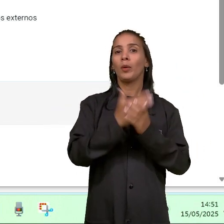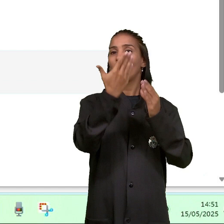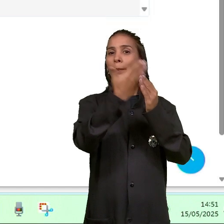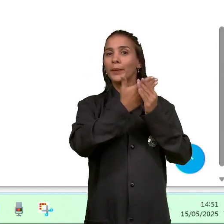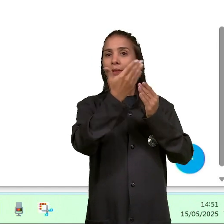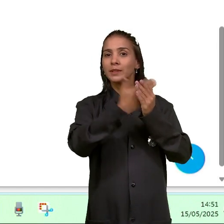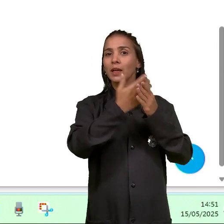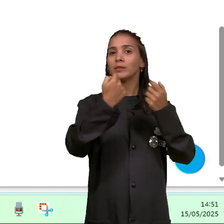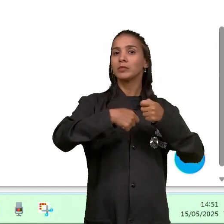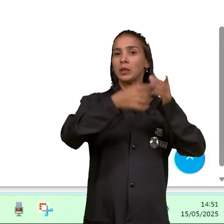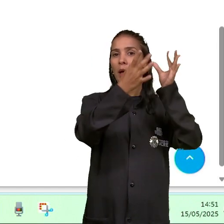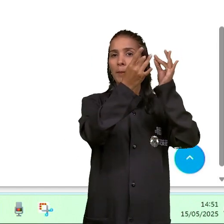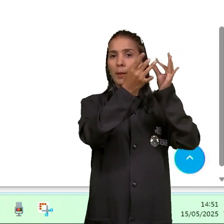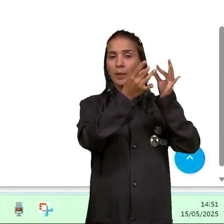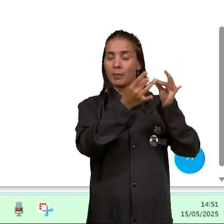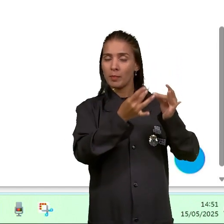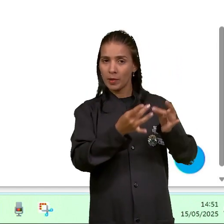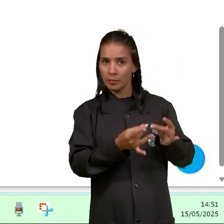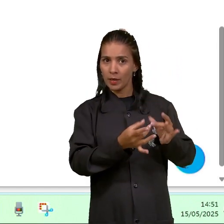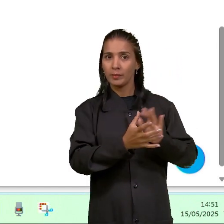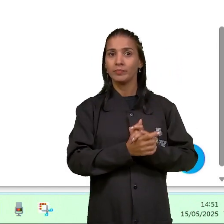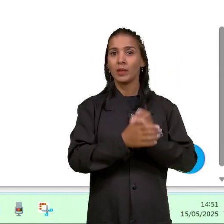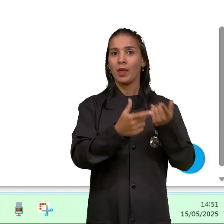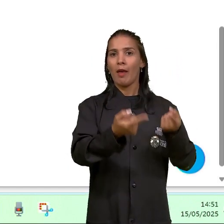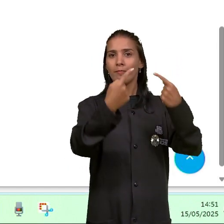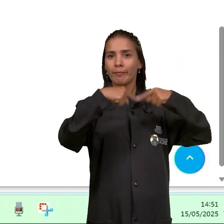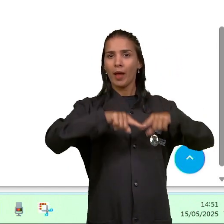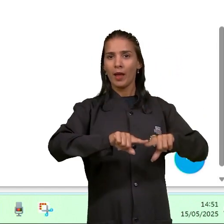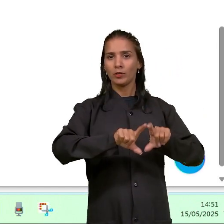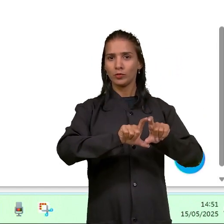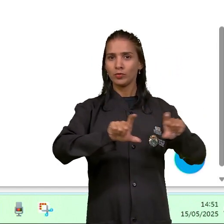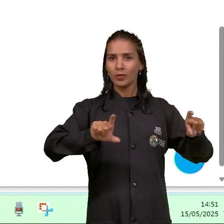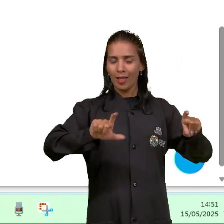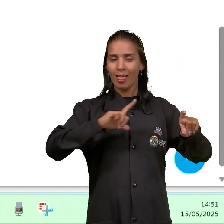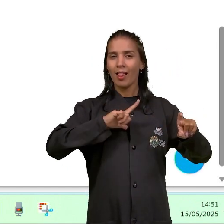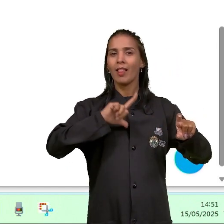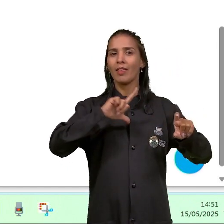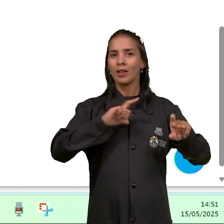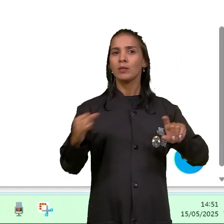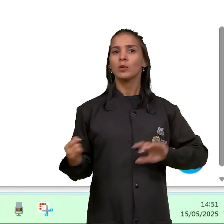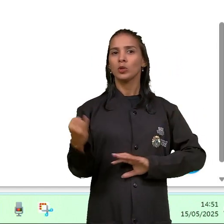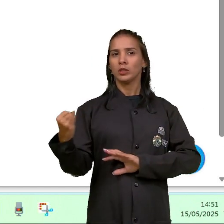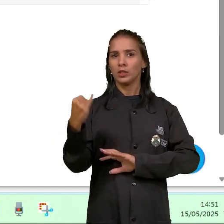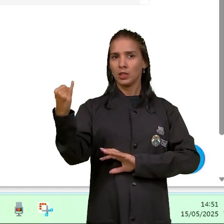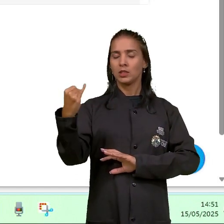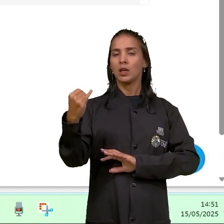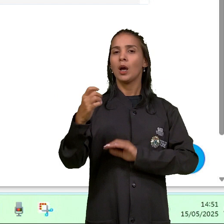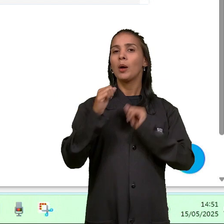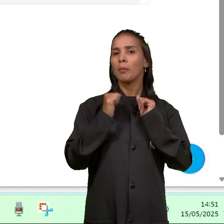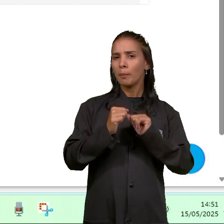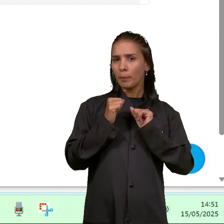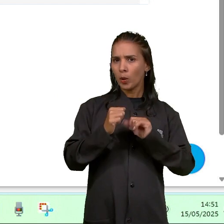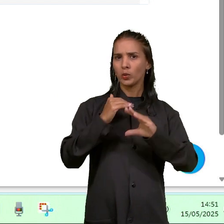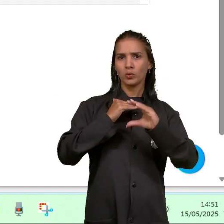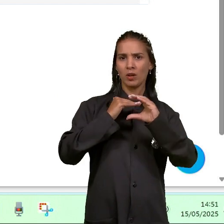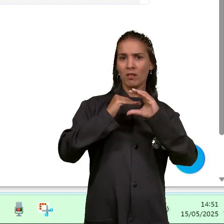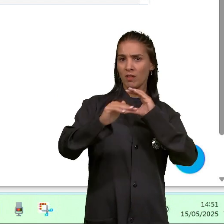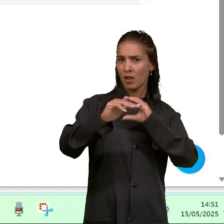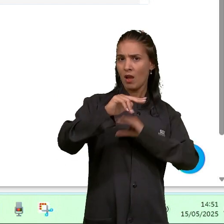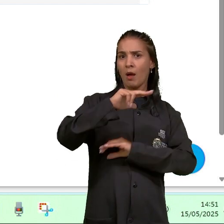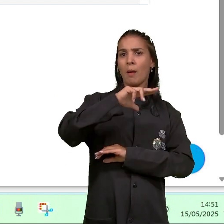E aqui embaixo tem uma parte muito importante, tá? Eu posso disponibilizar para esse particular, para essa pessoa, ou para esse